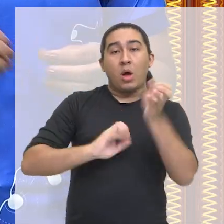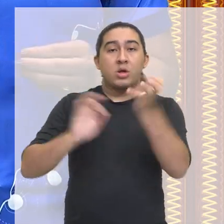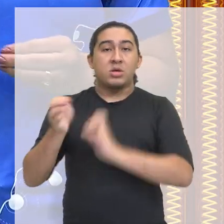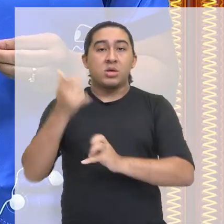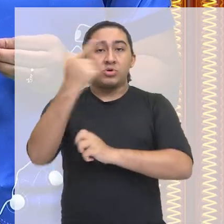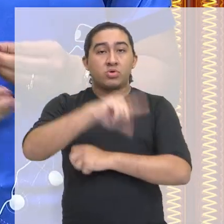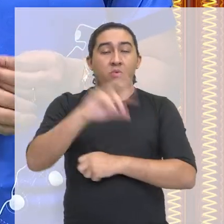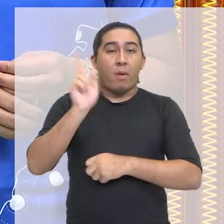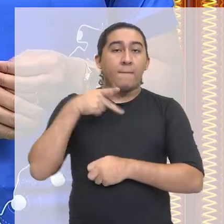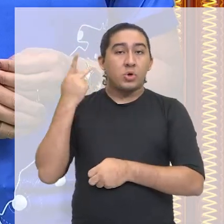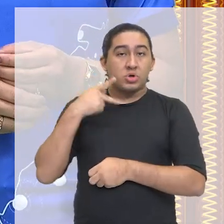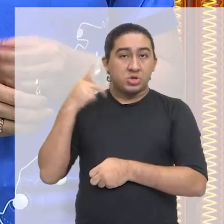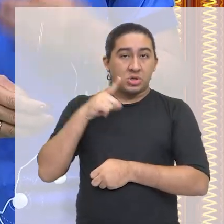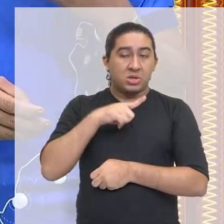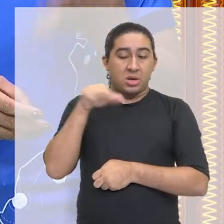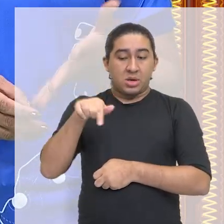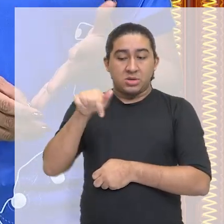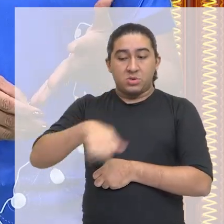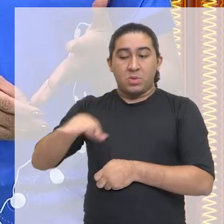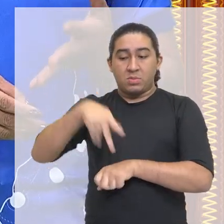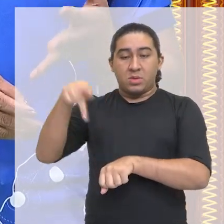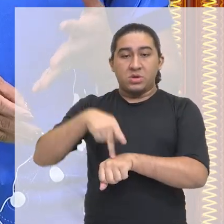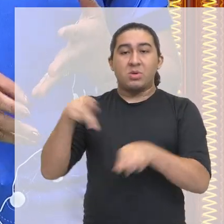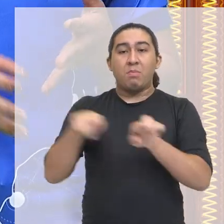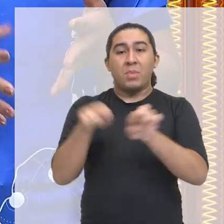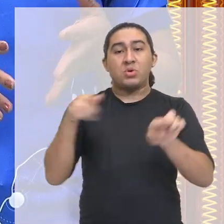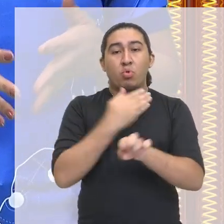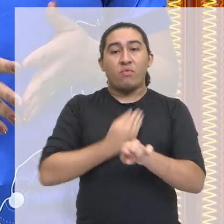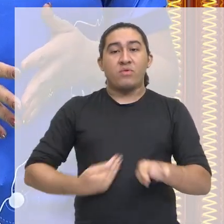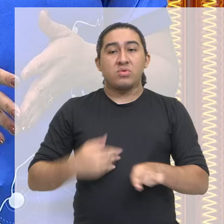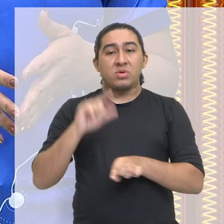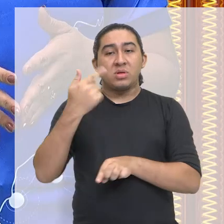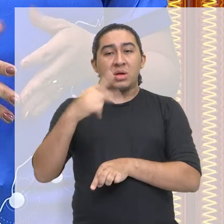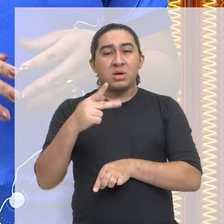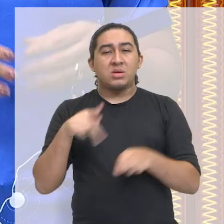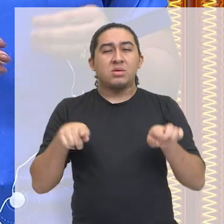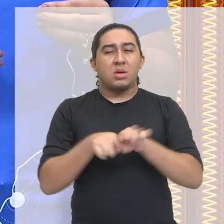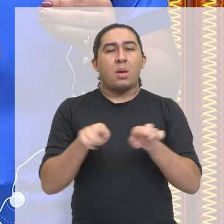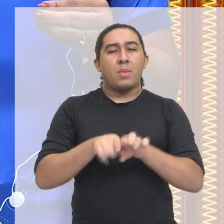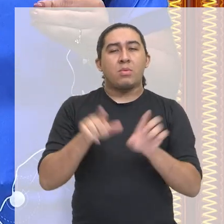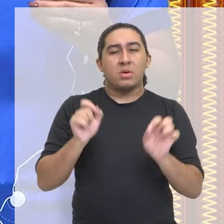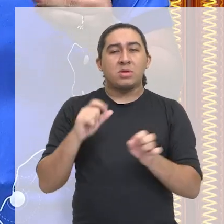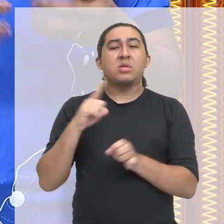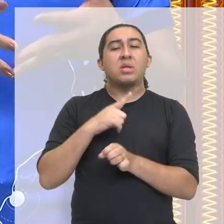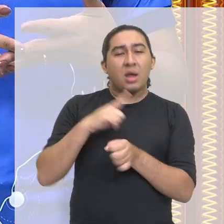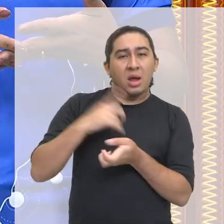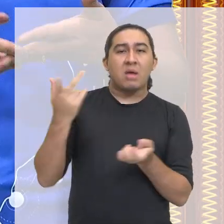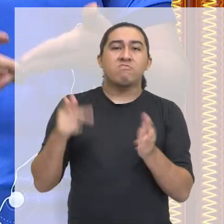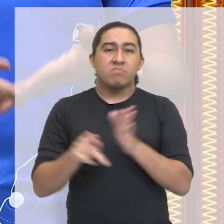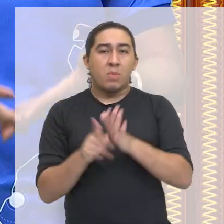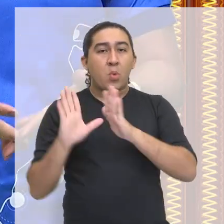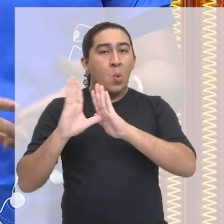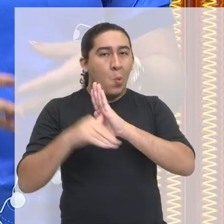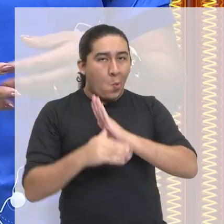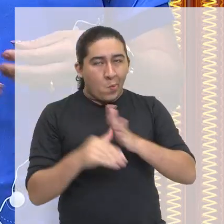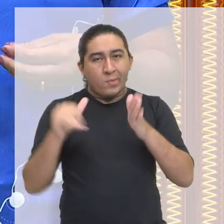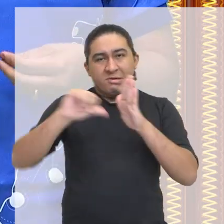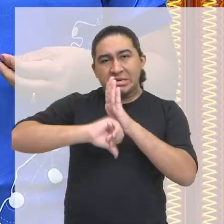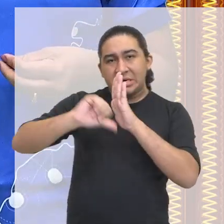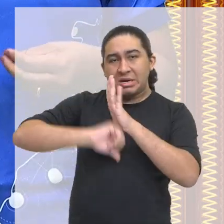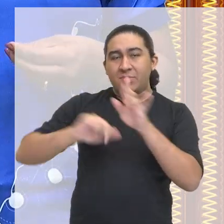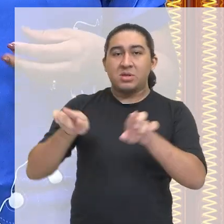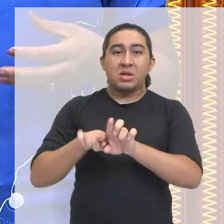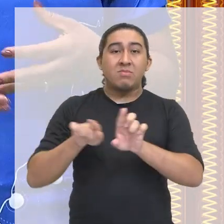fazer um realinhamento da política afegã. Porém, o seu governo ele vai ter a presença de corrupção